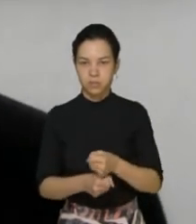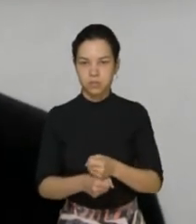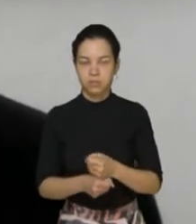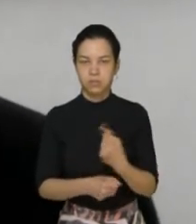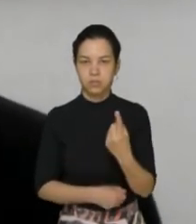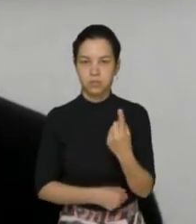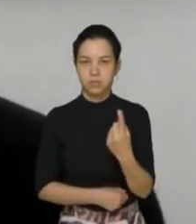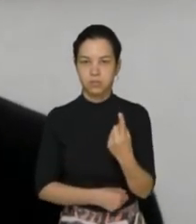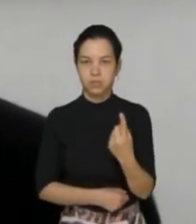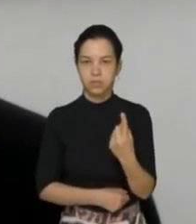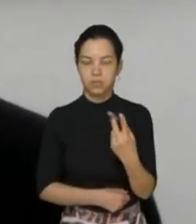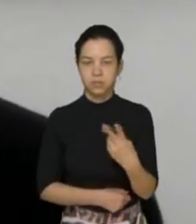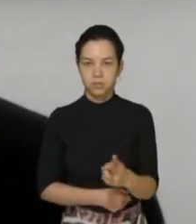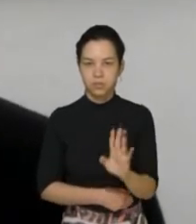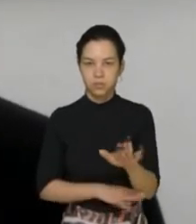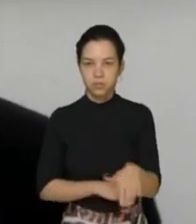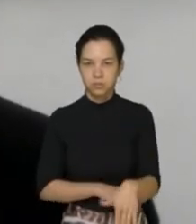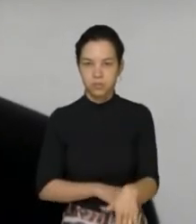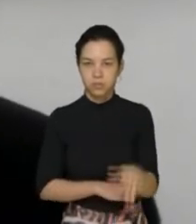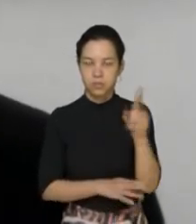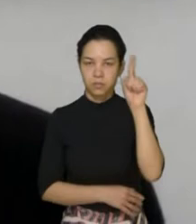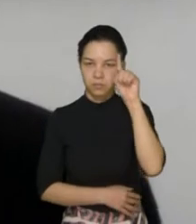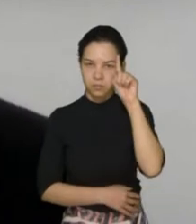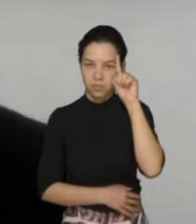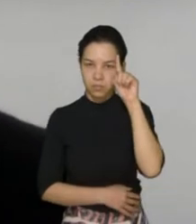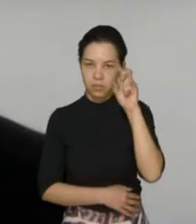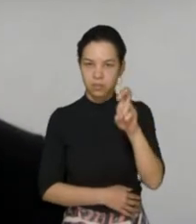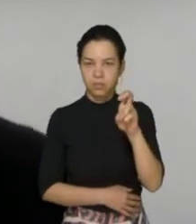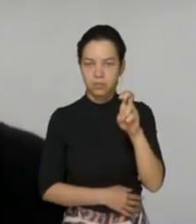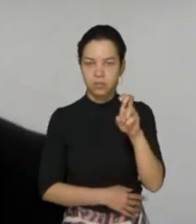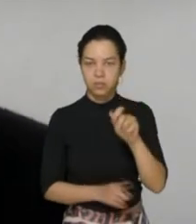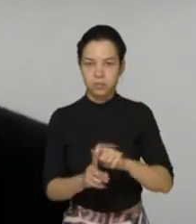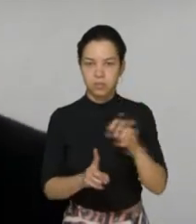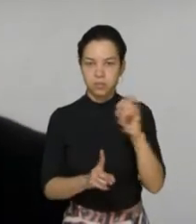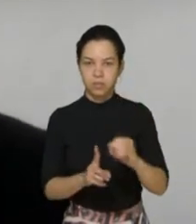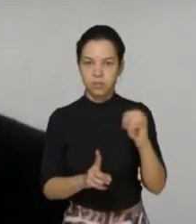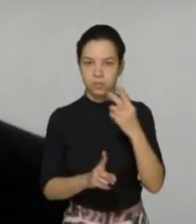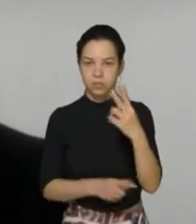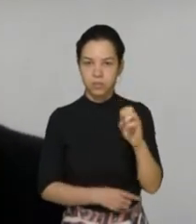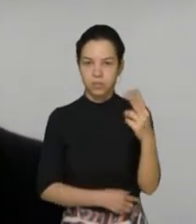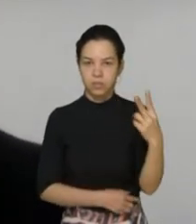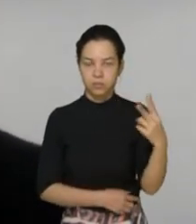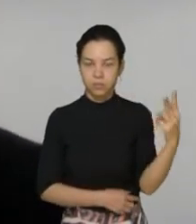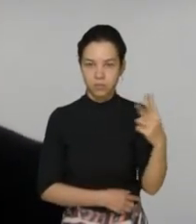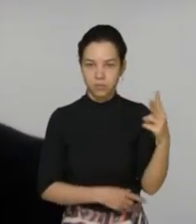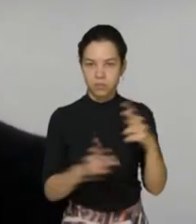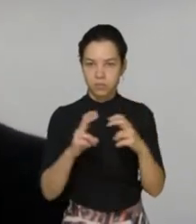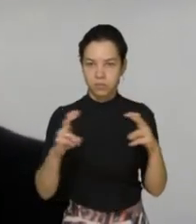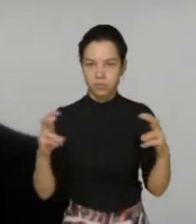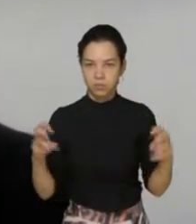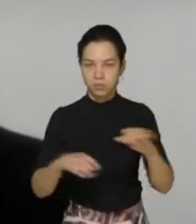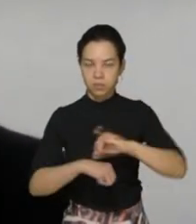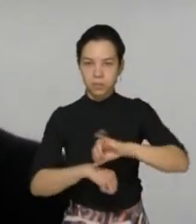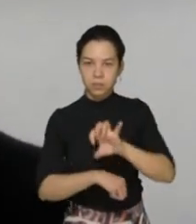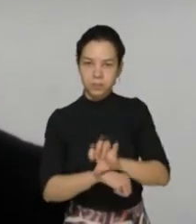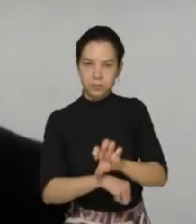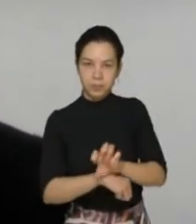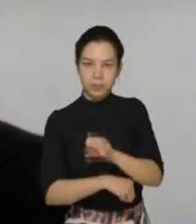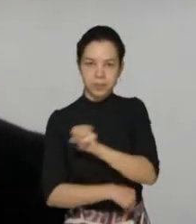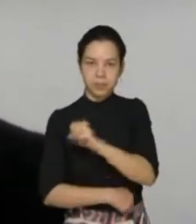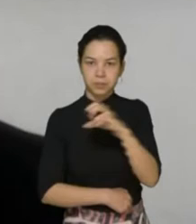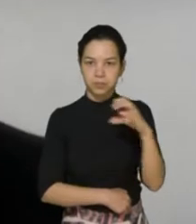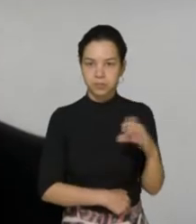5 de outubro do ano de 2022, nesta cidade de Florianópolis, capital do estado de Santa Catarina,